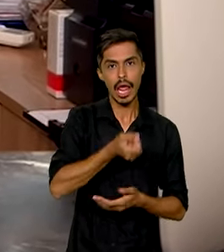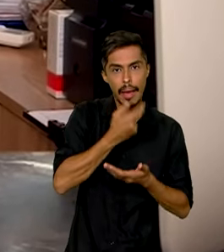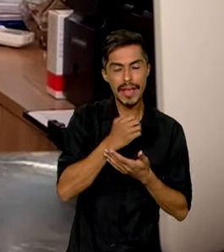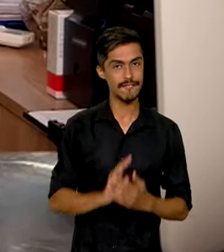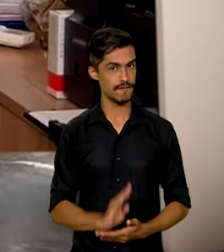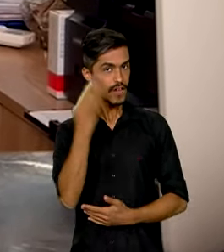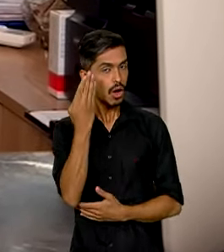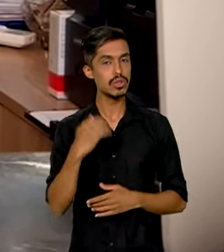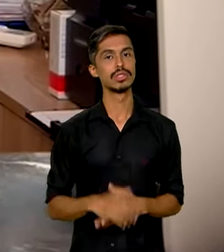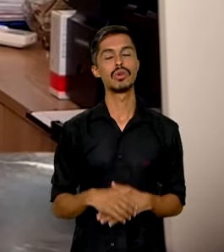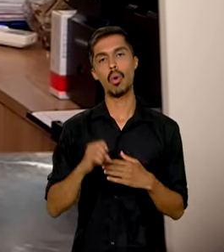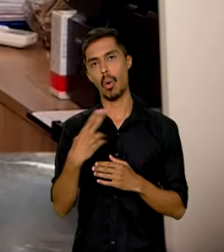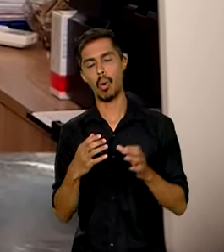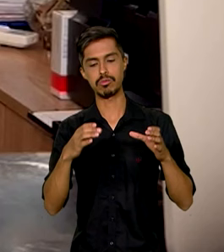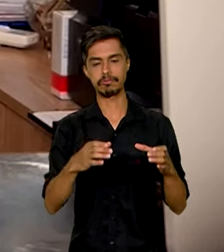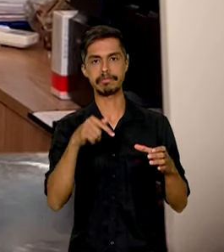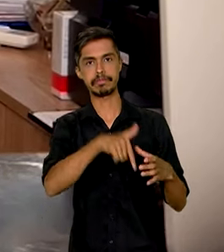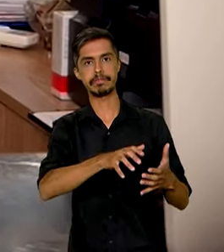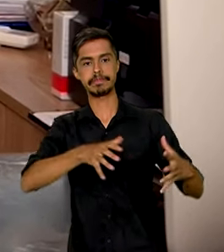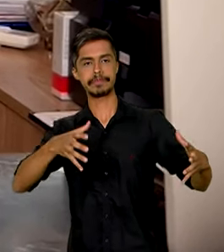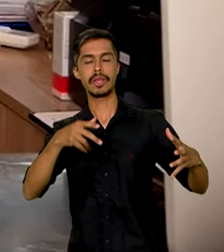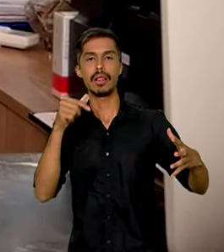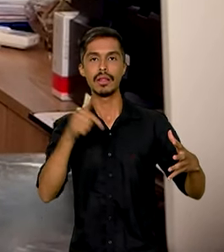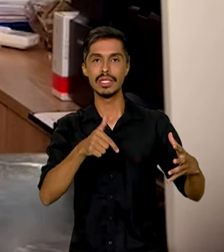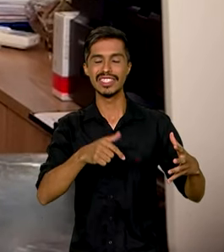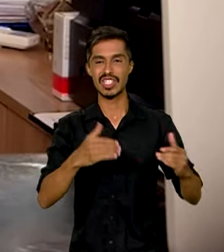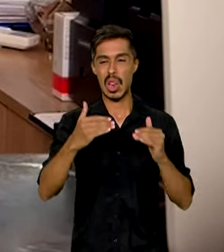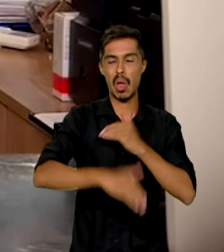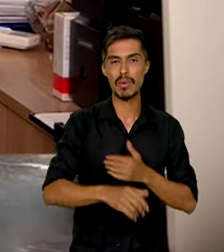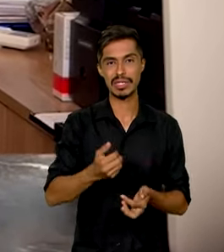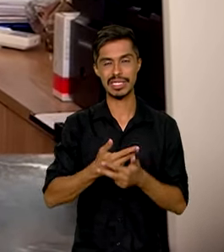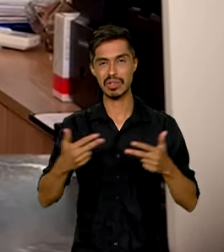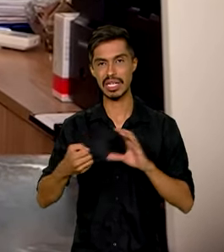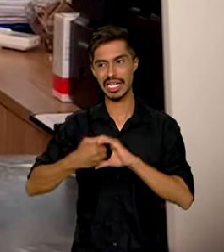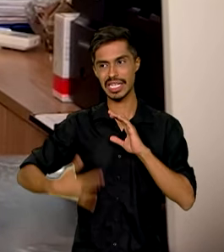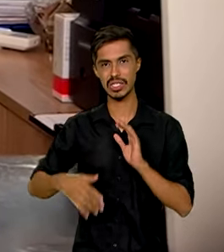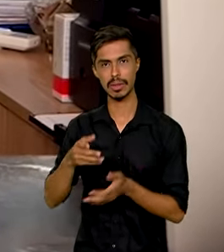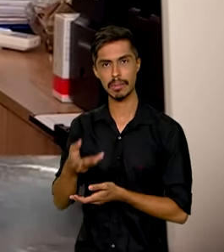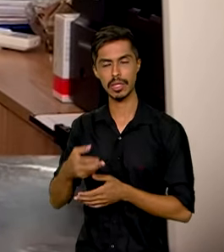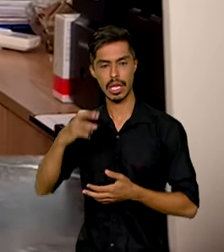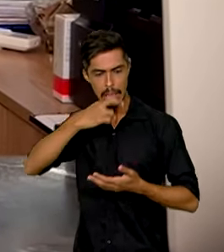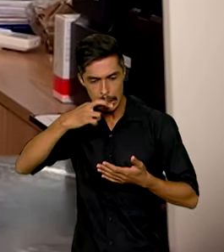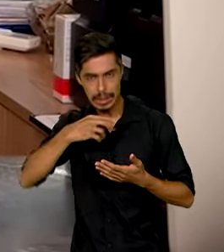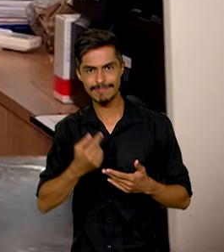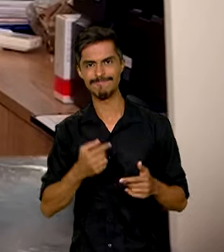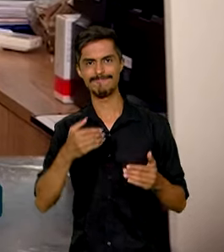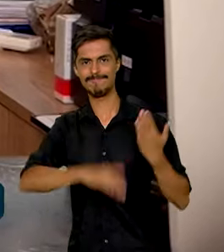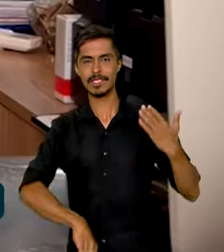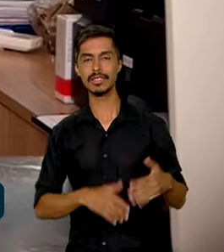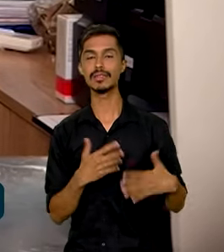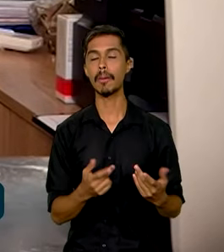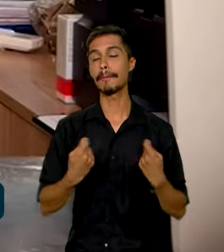ou lotes que não estejam com em concordância com com os requisitos que a vigilância exige pode trazer uma série de